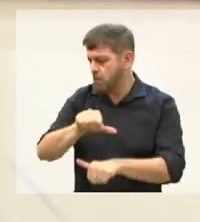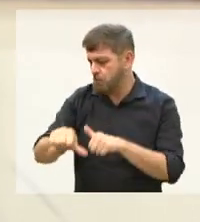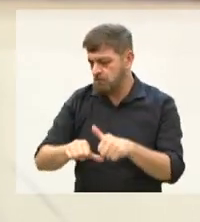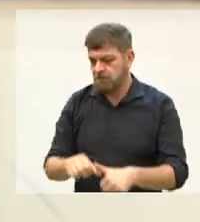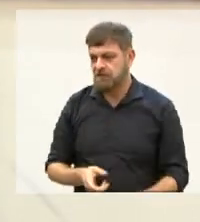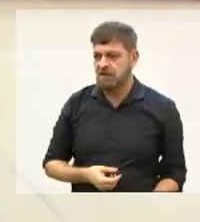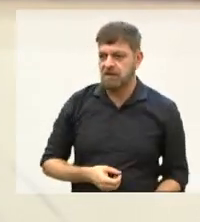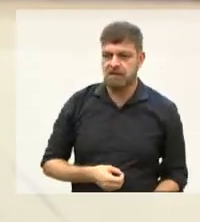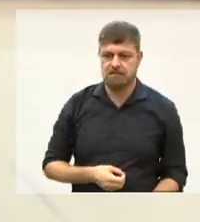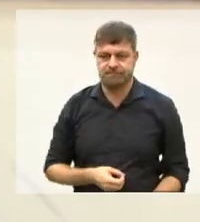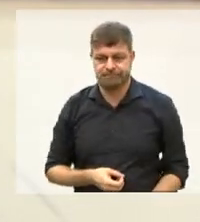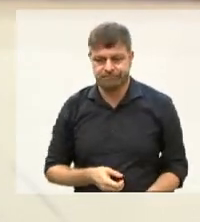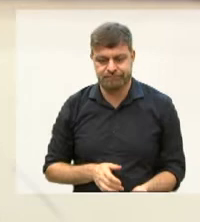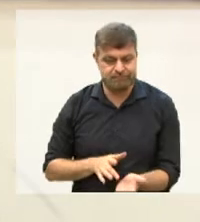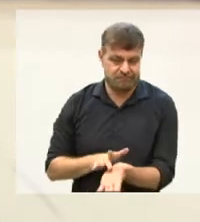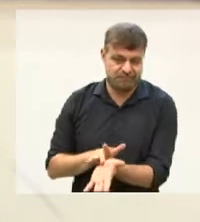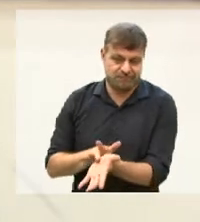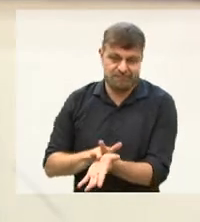fugir